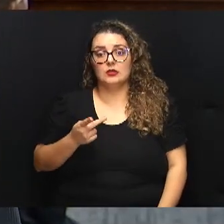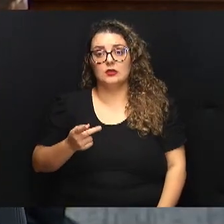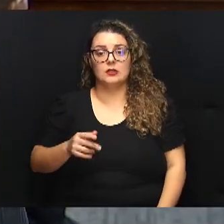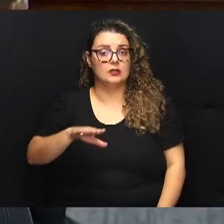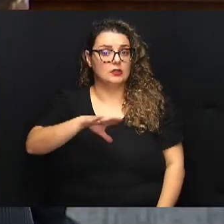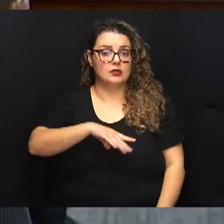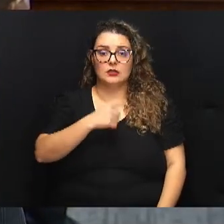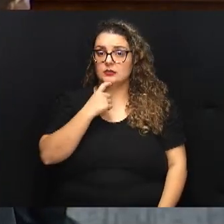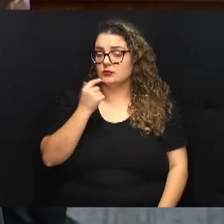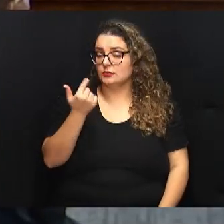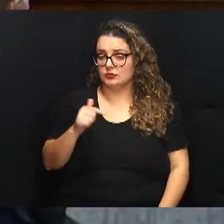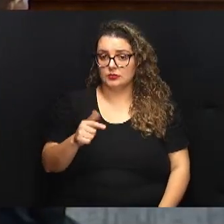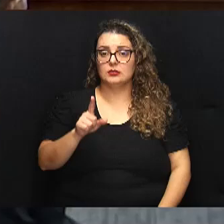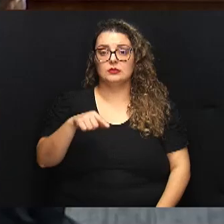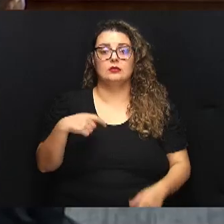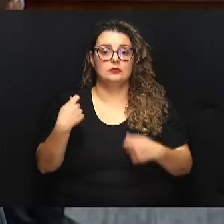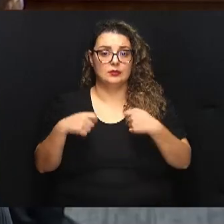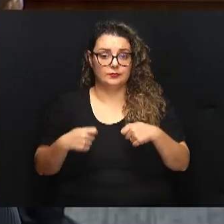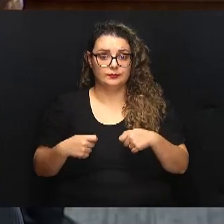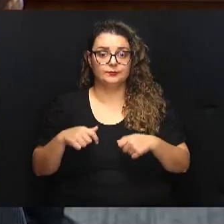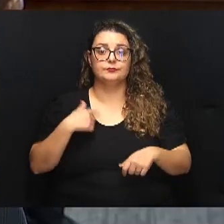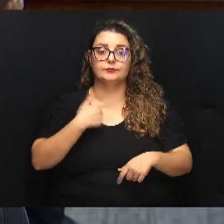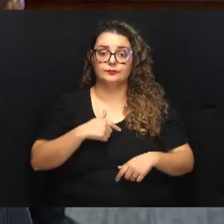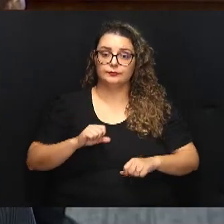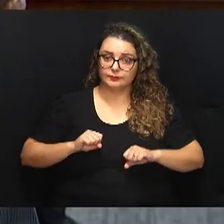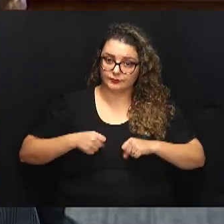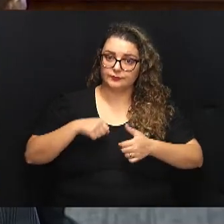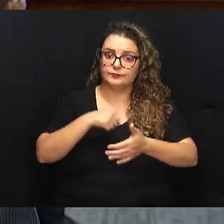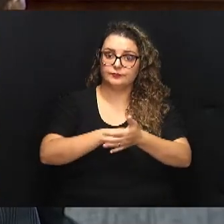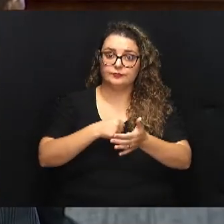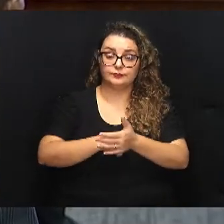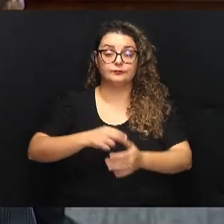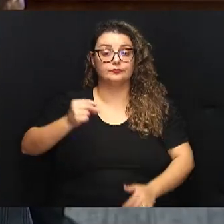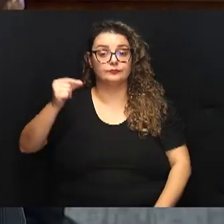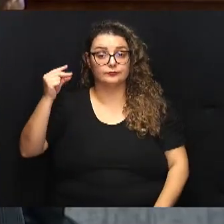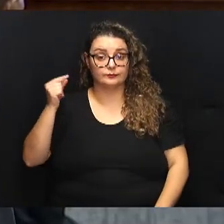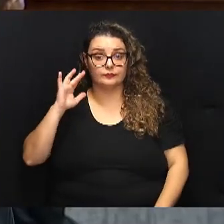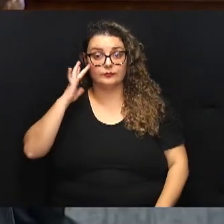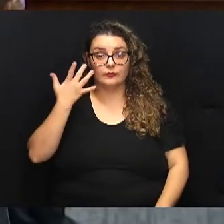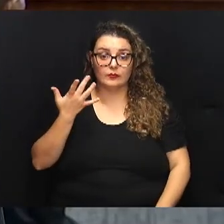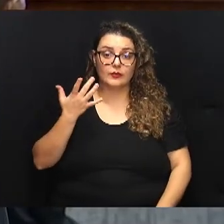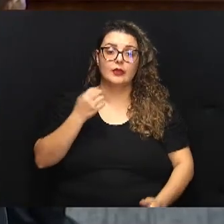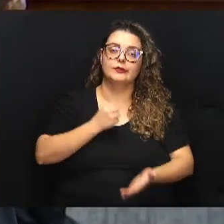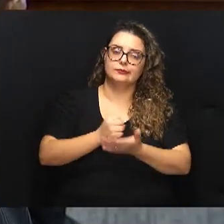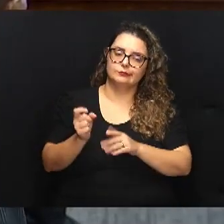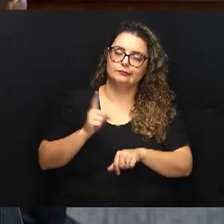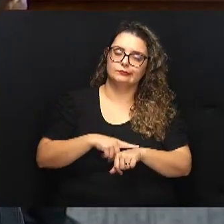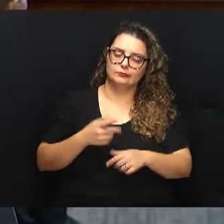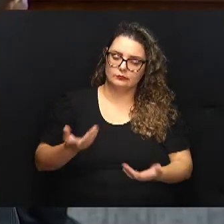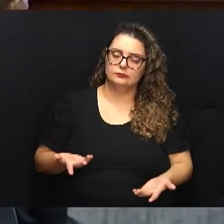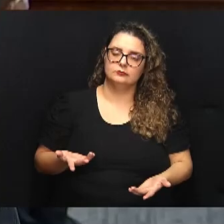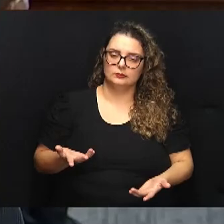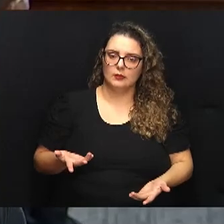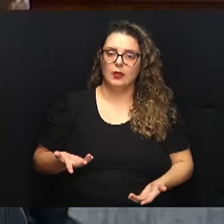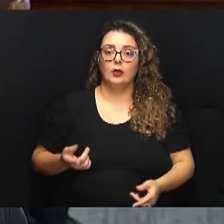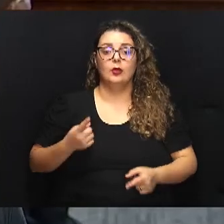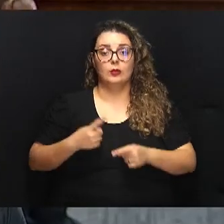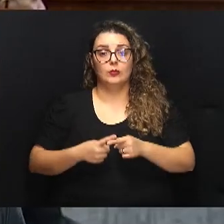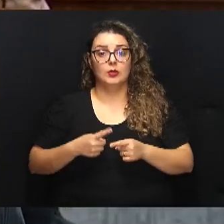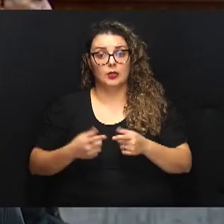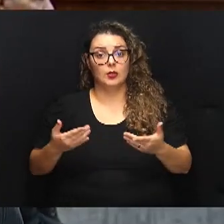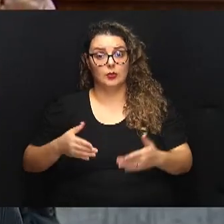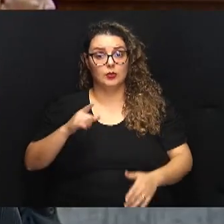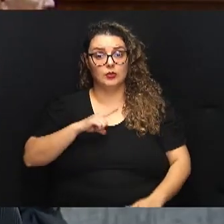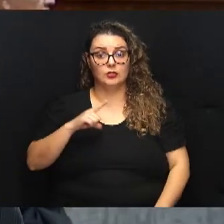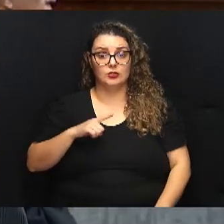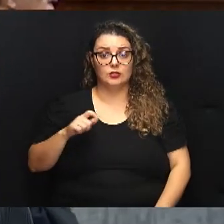tem. Então é necessário. A gente está brigando por isso faz tempo e eu acho que passou da hora de ter isso daí, até porque hoje tem